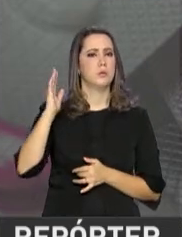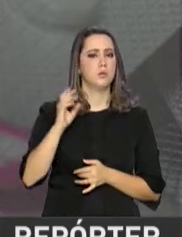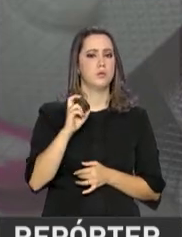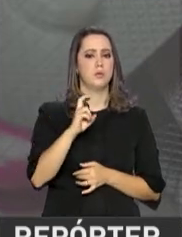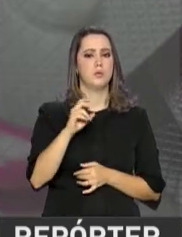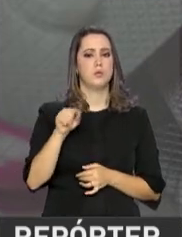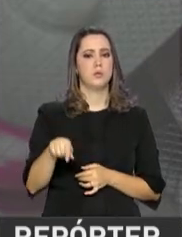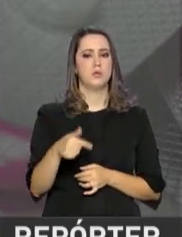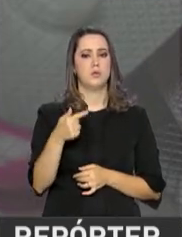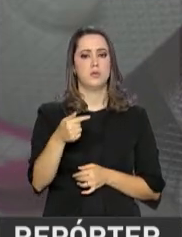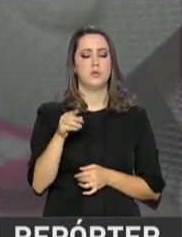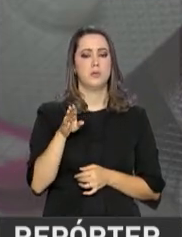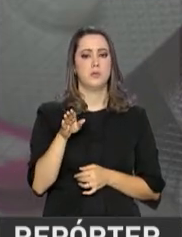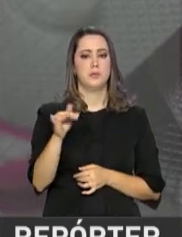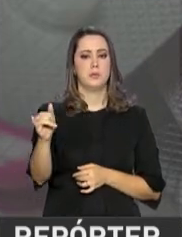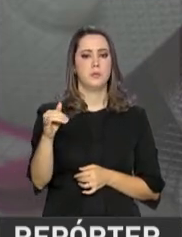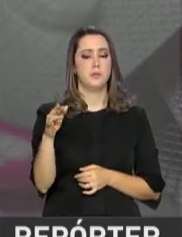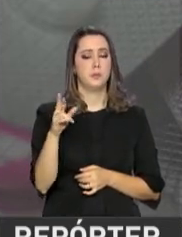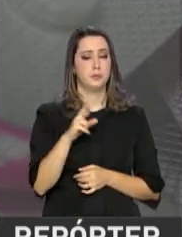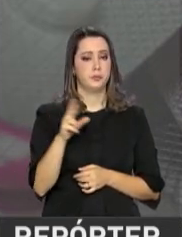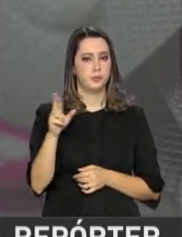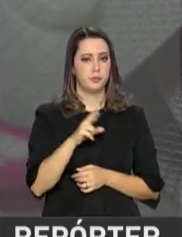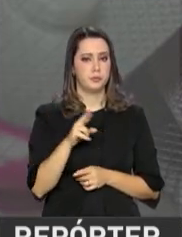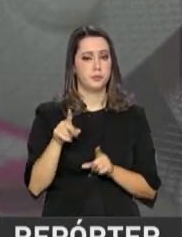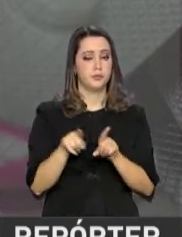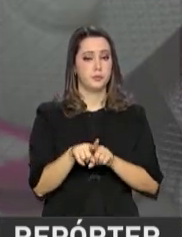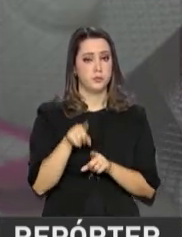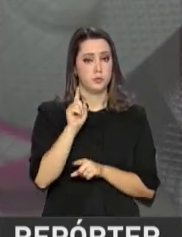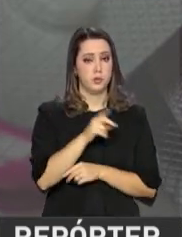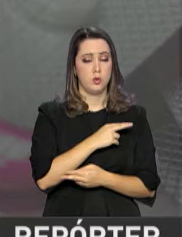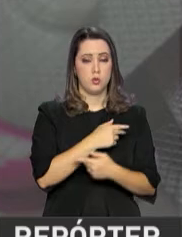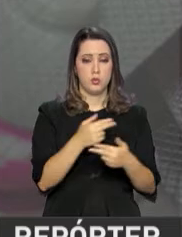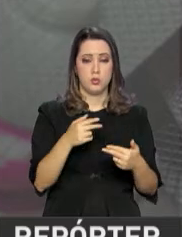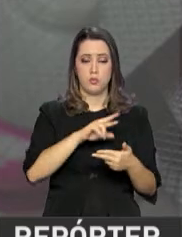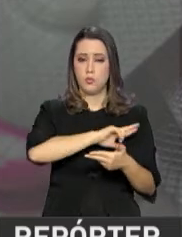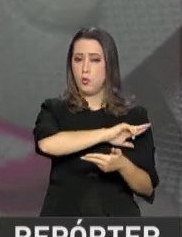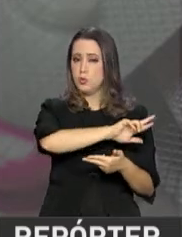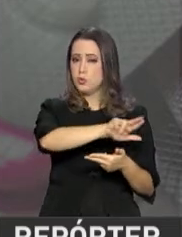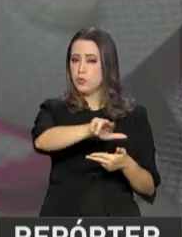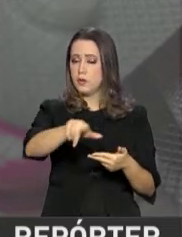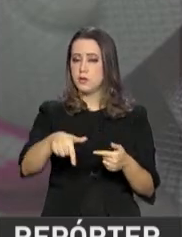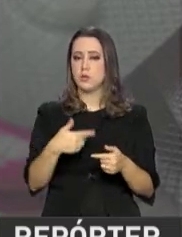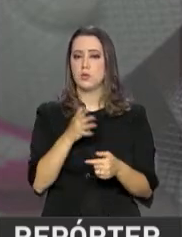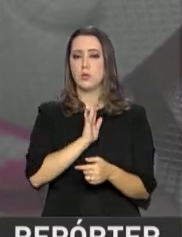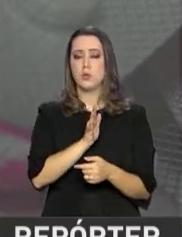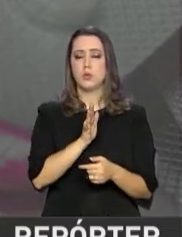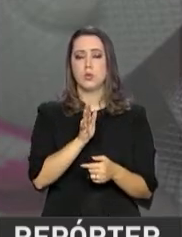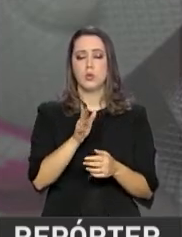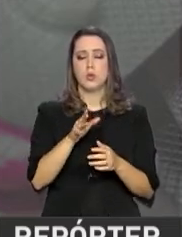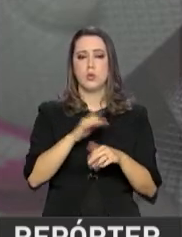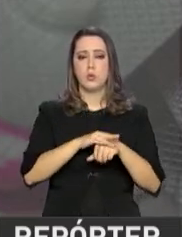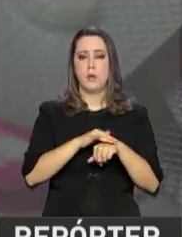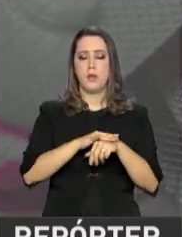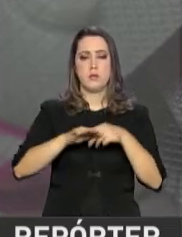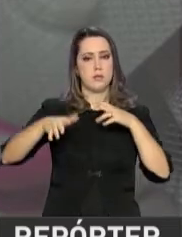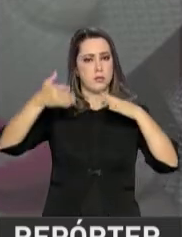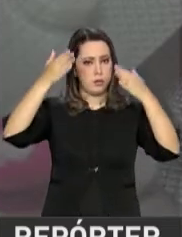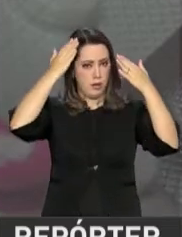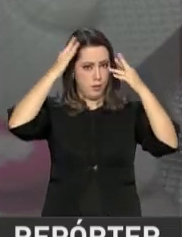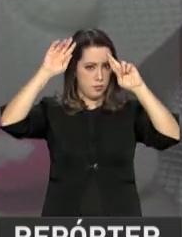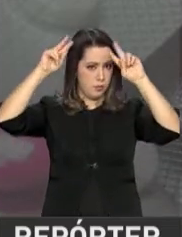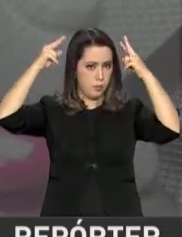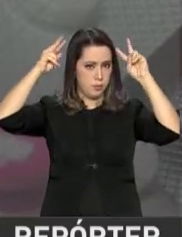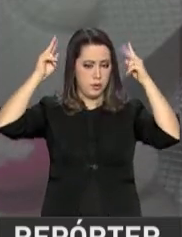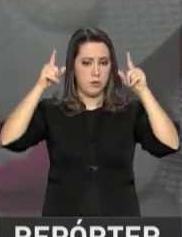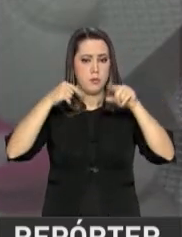os 5,7 bilhões de reais substâncias para tratar doenças do sistema nervoso central ficaram com a